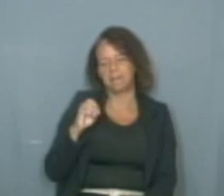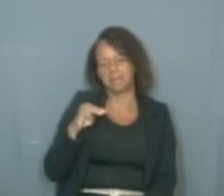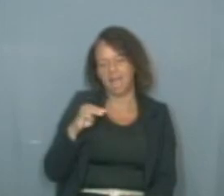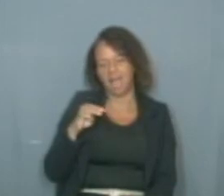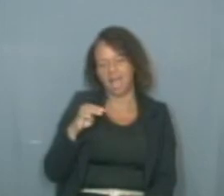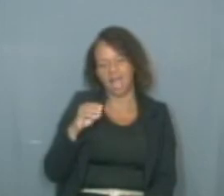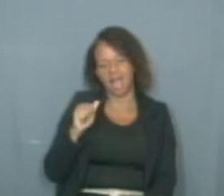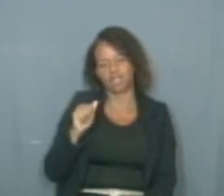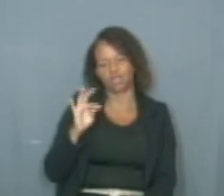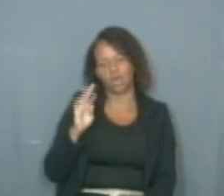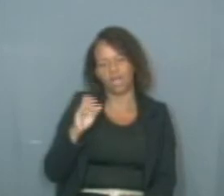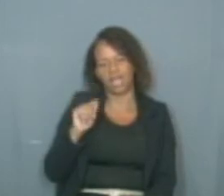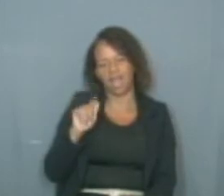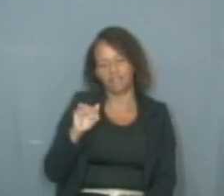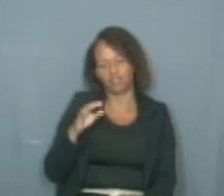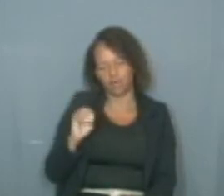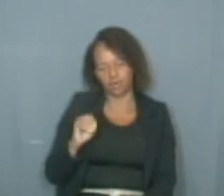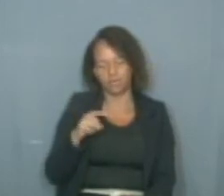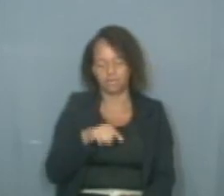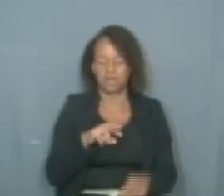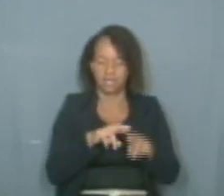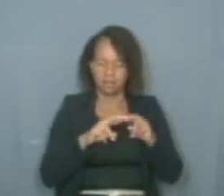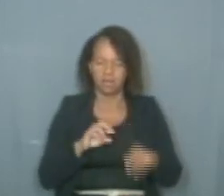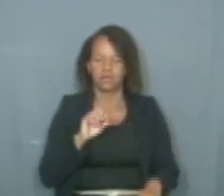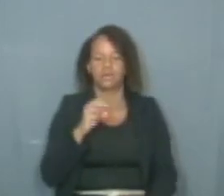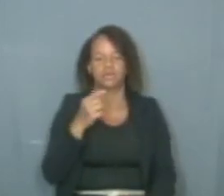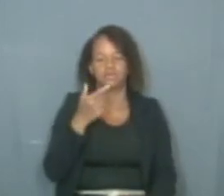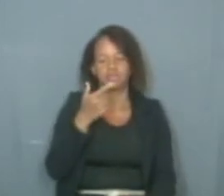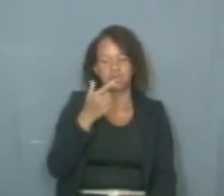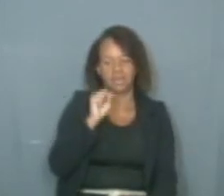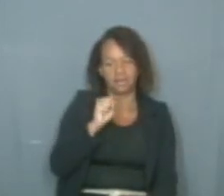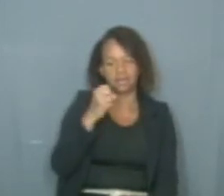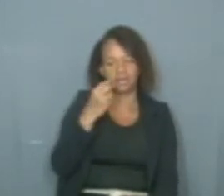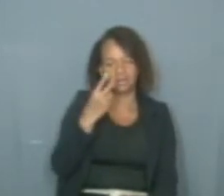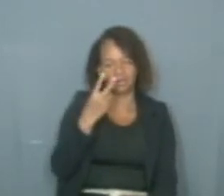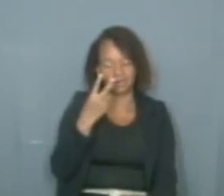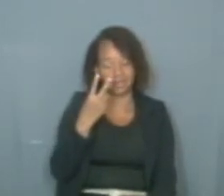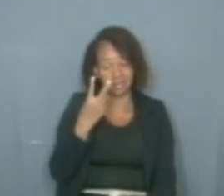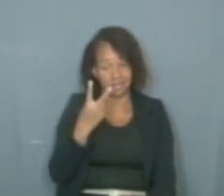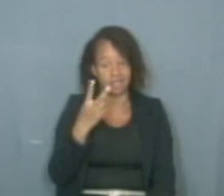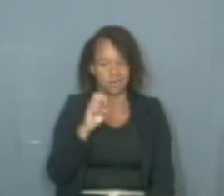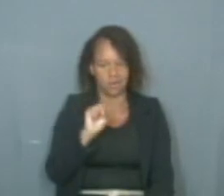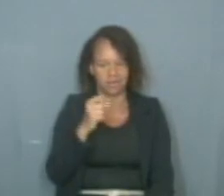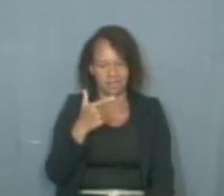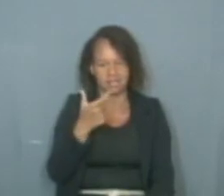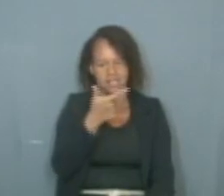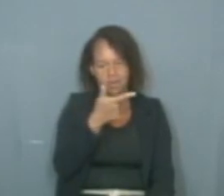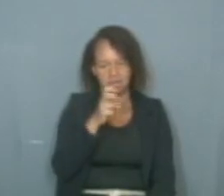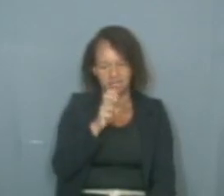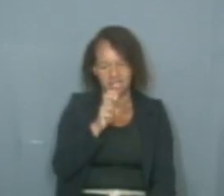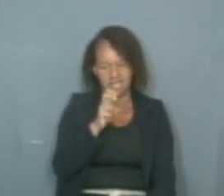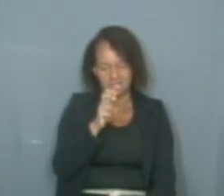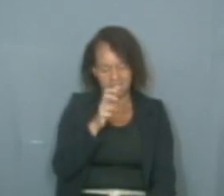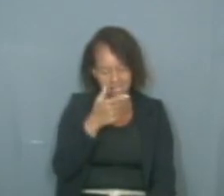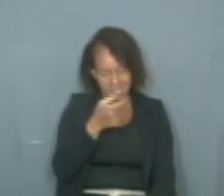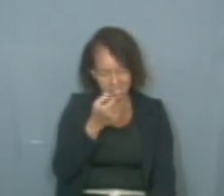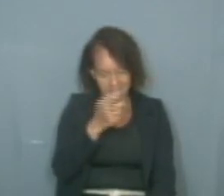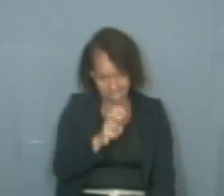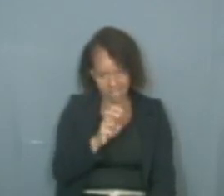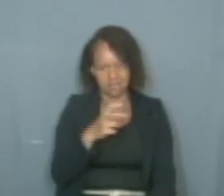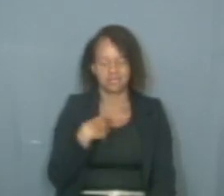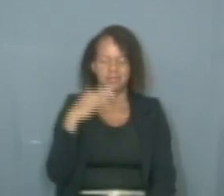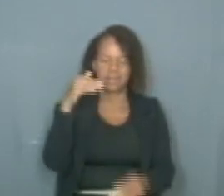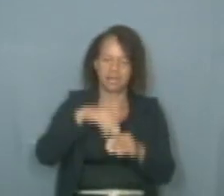O requerimento 2382 de 25 é um voto de aplauso